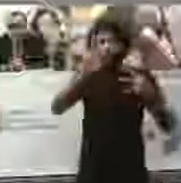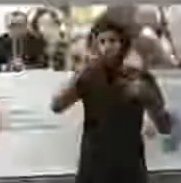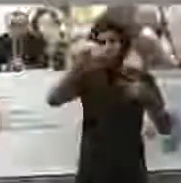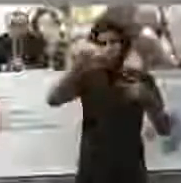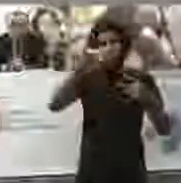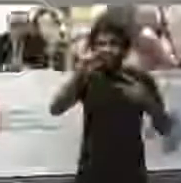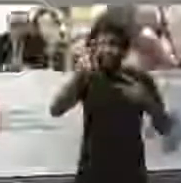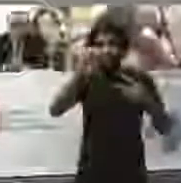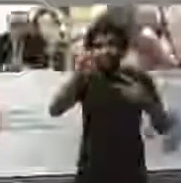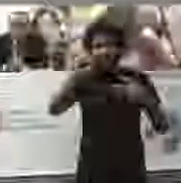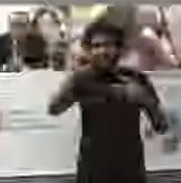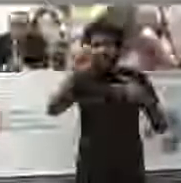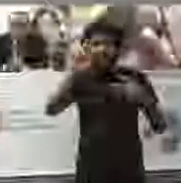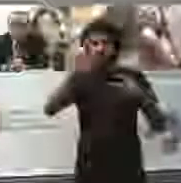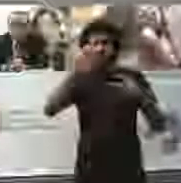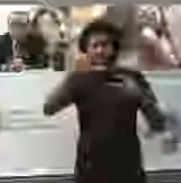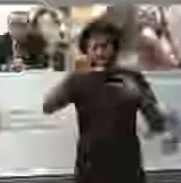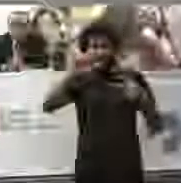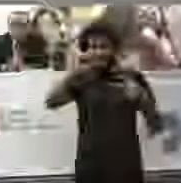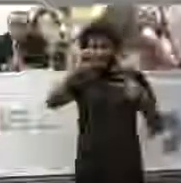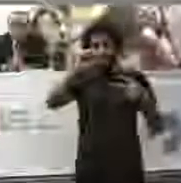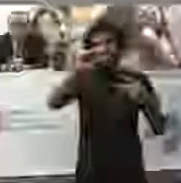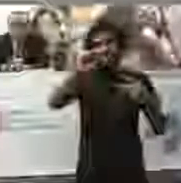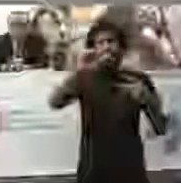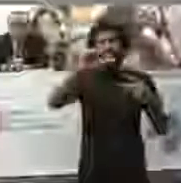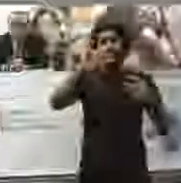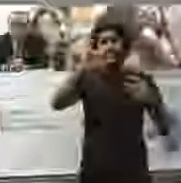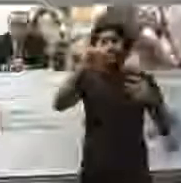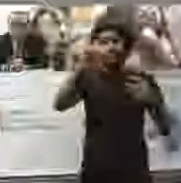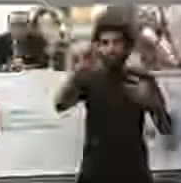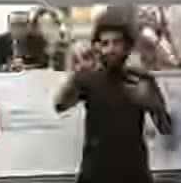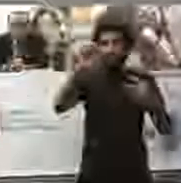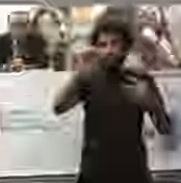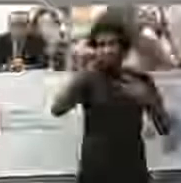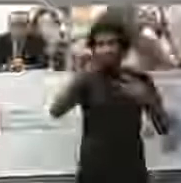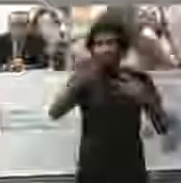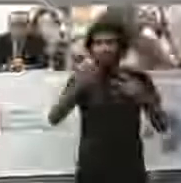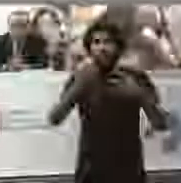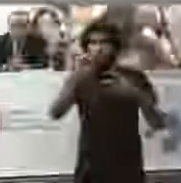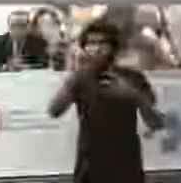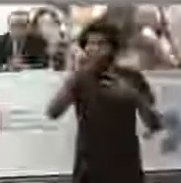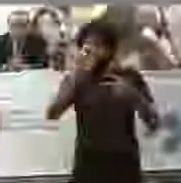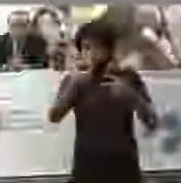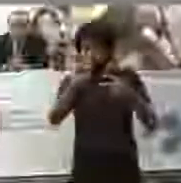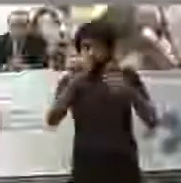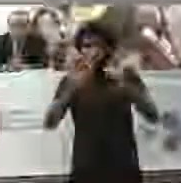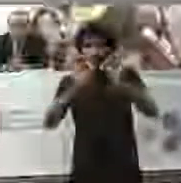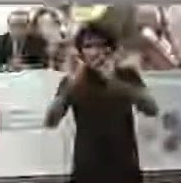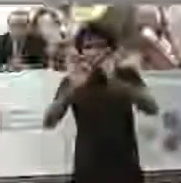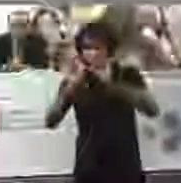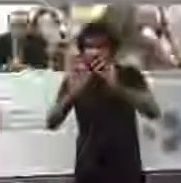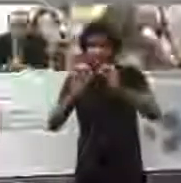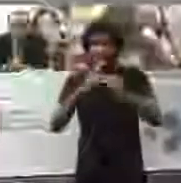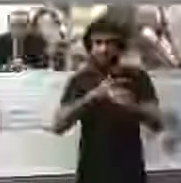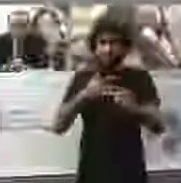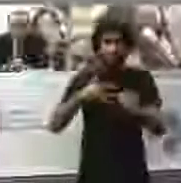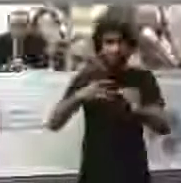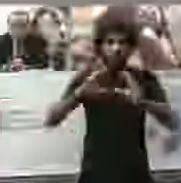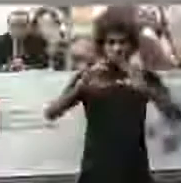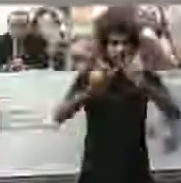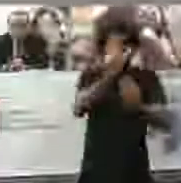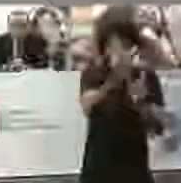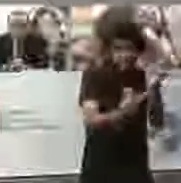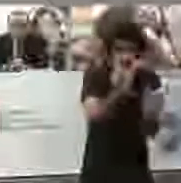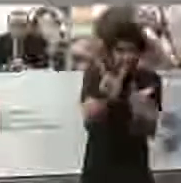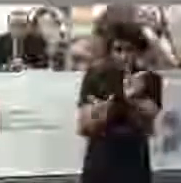que o sus tem que planejar saúde pública para todas as pessoas mesmo que a constituição fala em saúde suplementar o